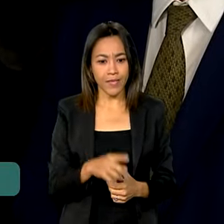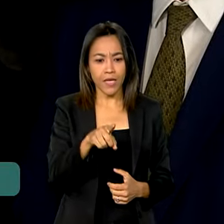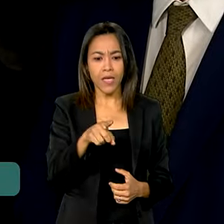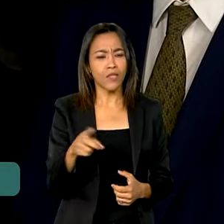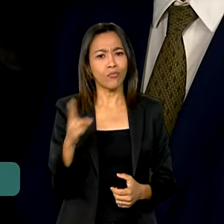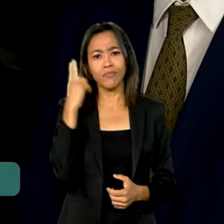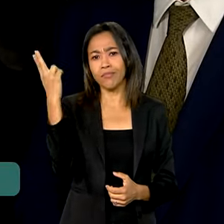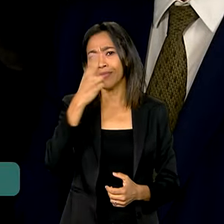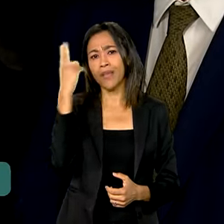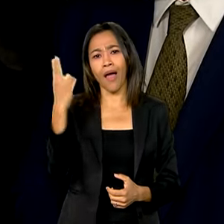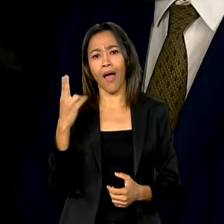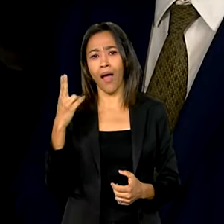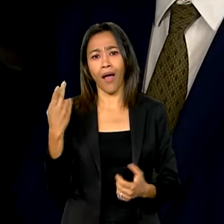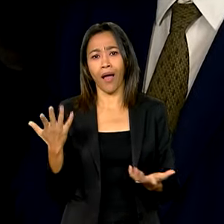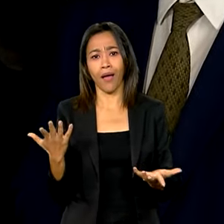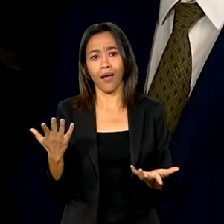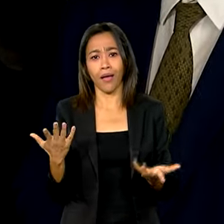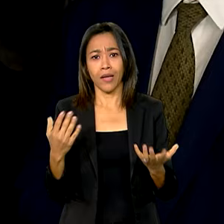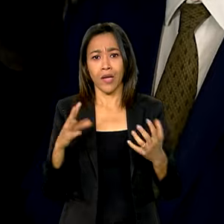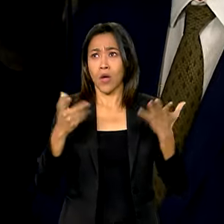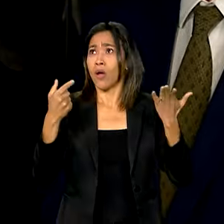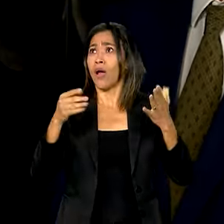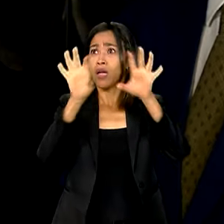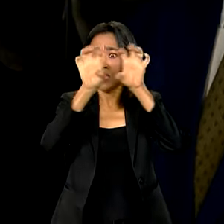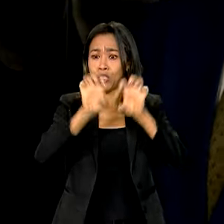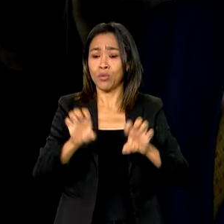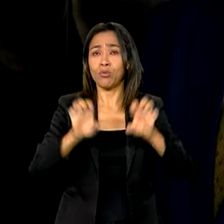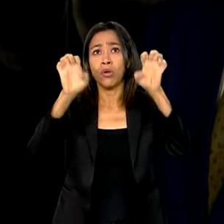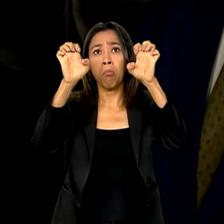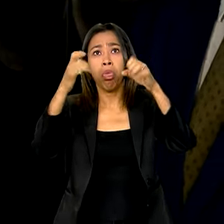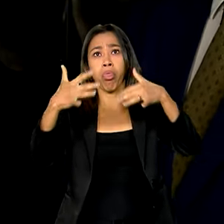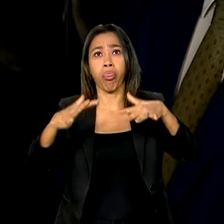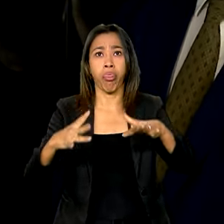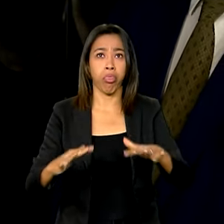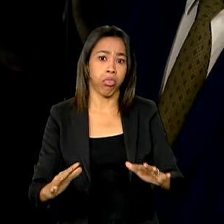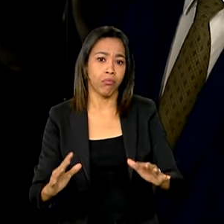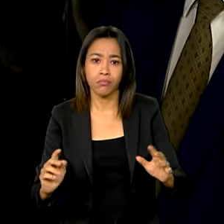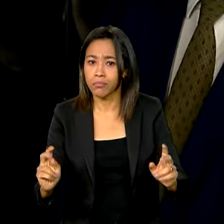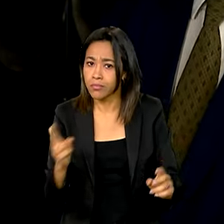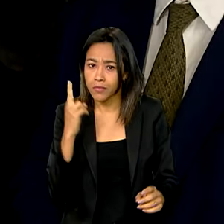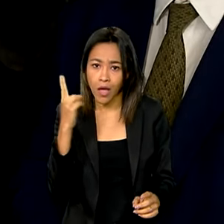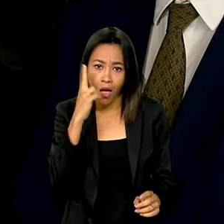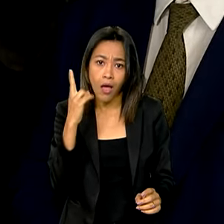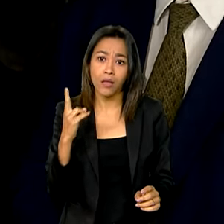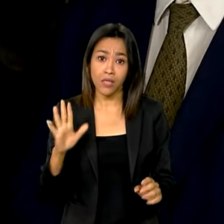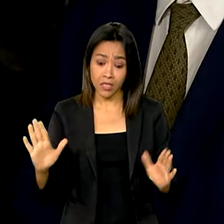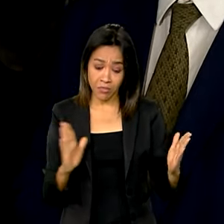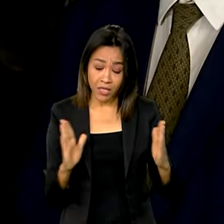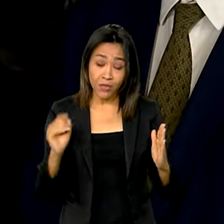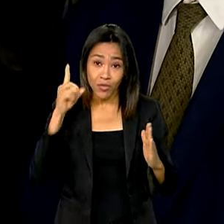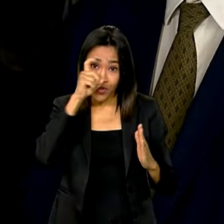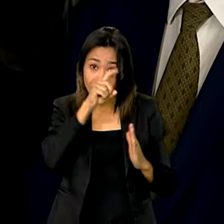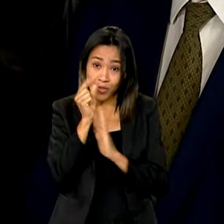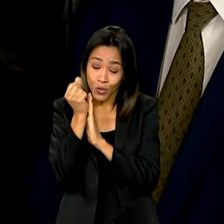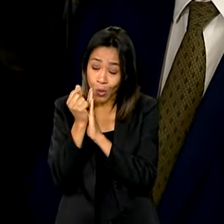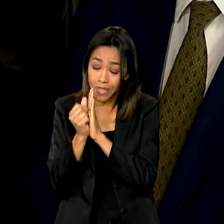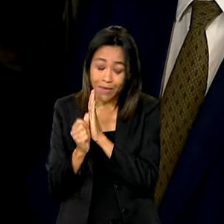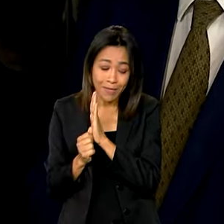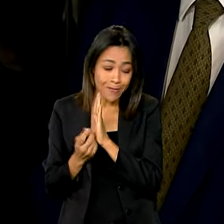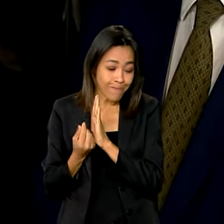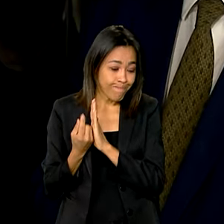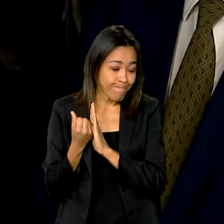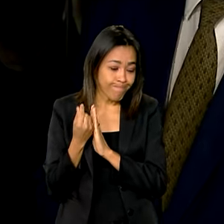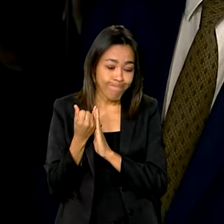deteriorar um prédio desse, mas num momento difícil, orçamentário, nós pensamos como é que nós vamos dar